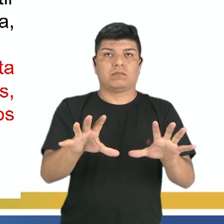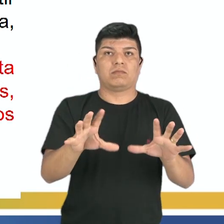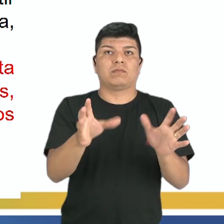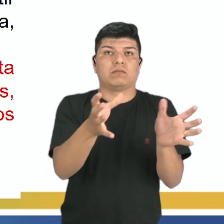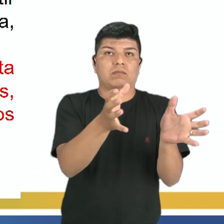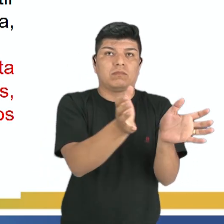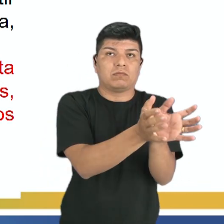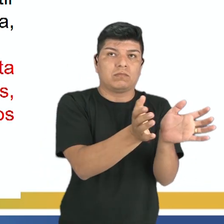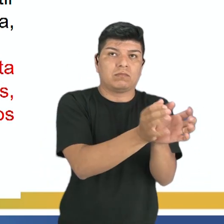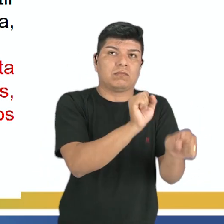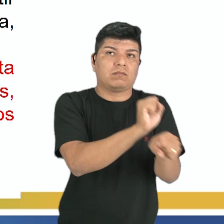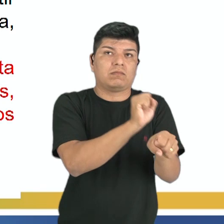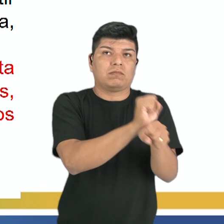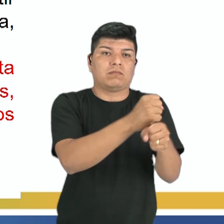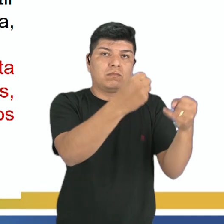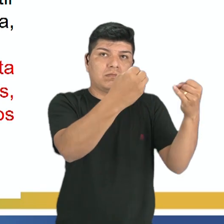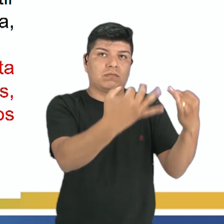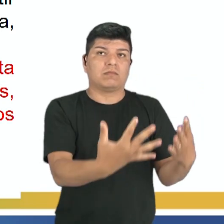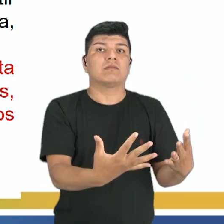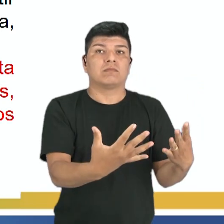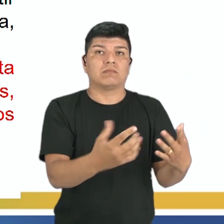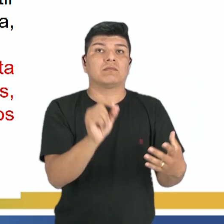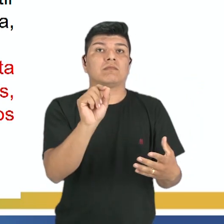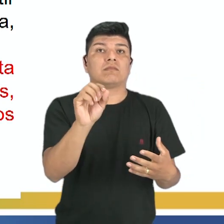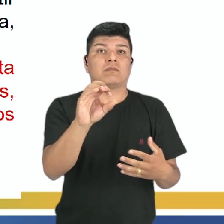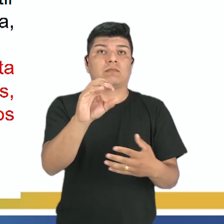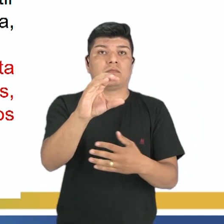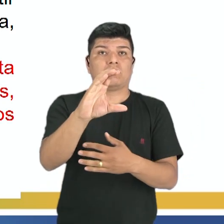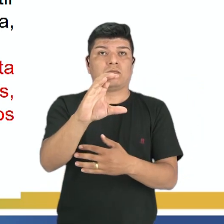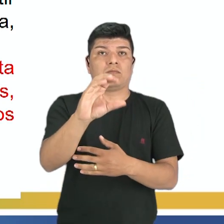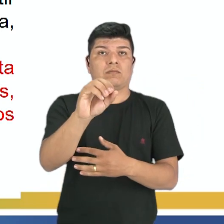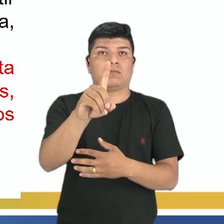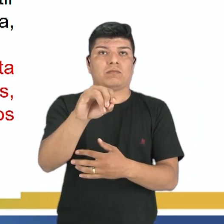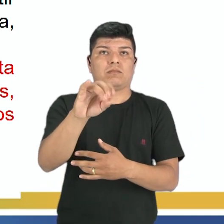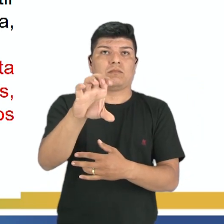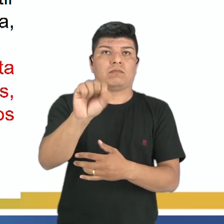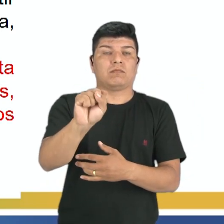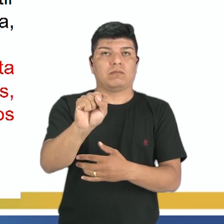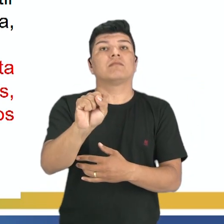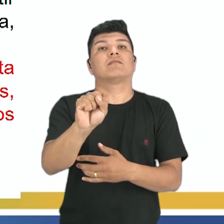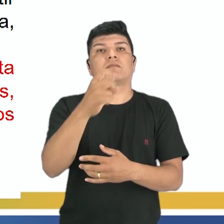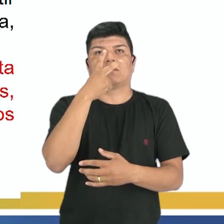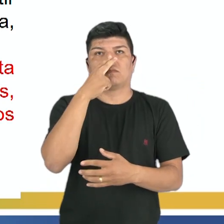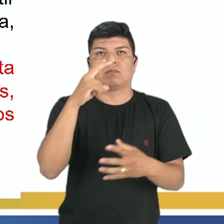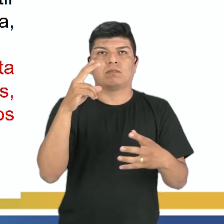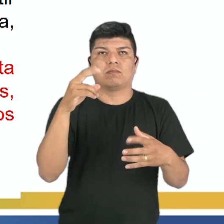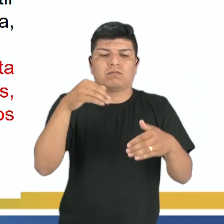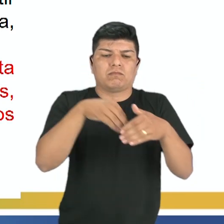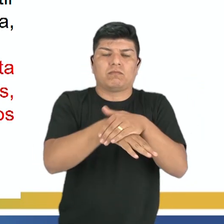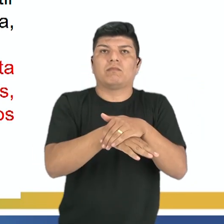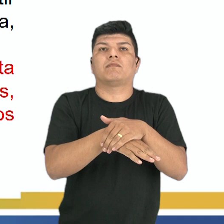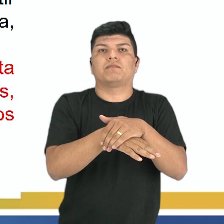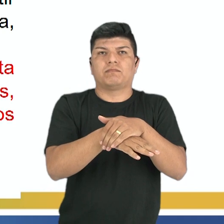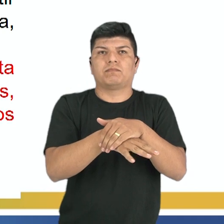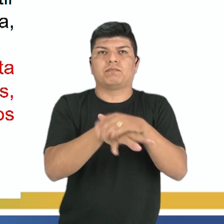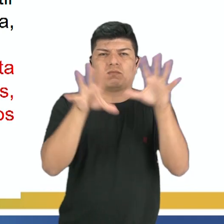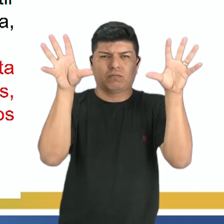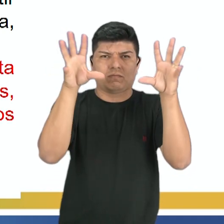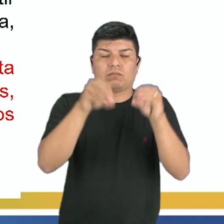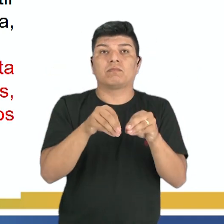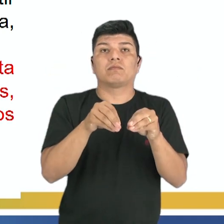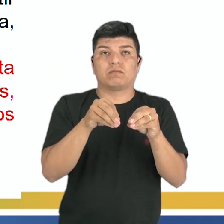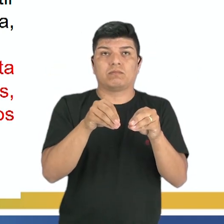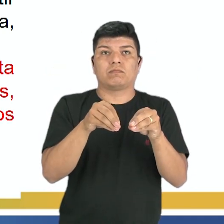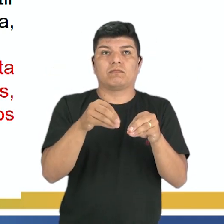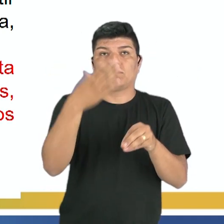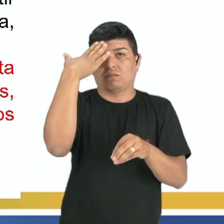uma comunidade à espera de decifração. Códice seria o quê? Algo que está obscuro, né, guardado, algo que está disposto